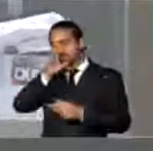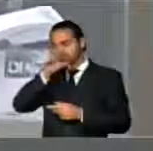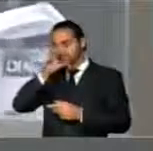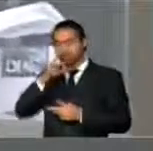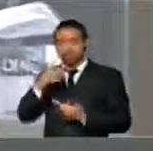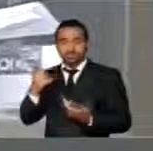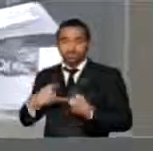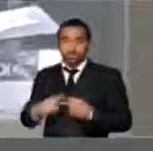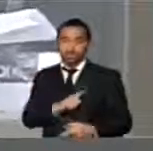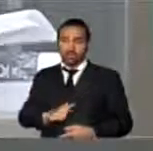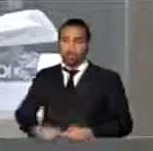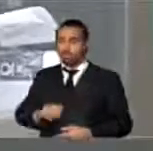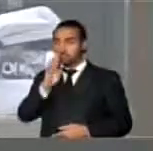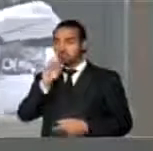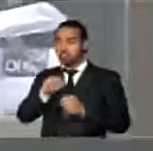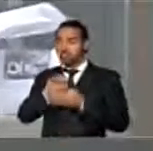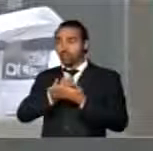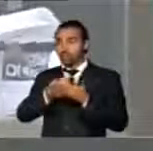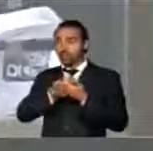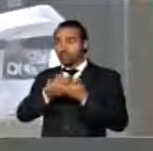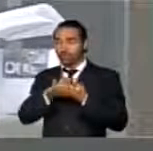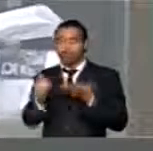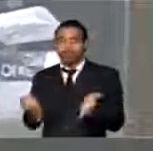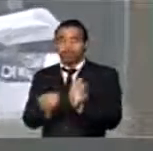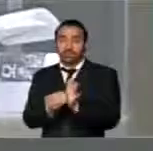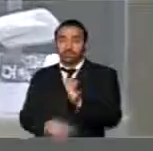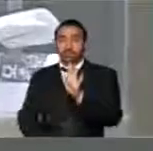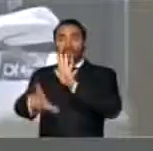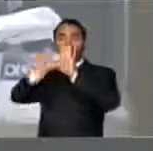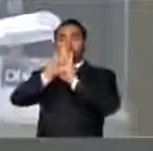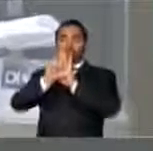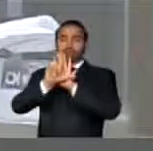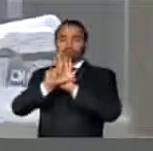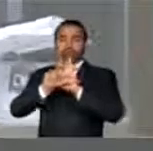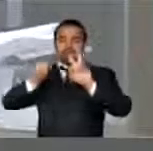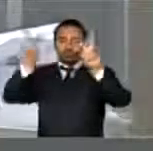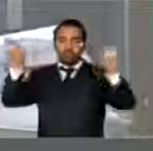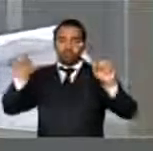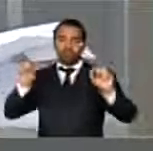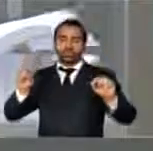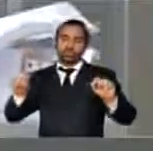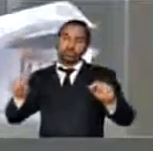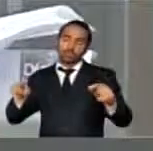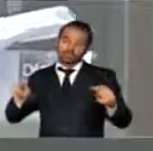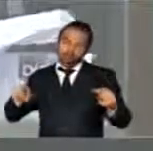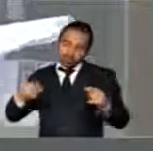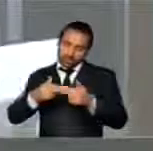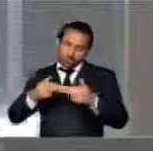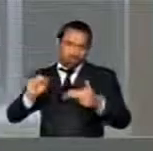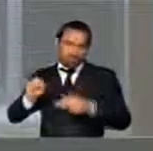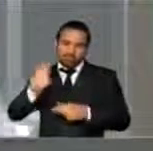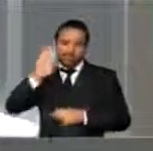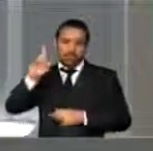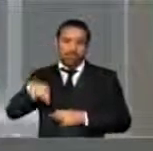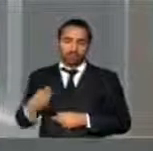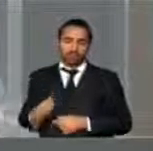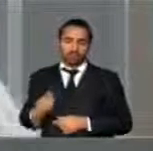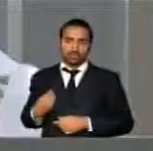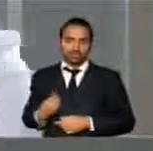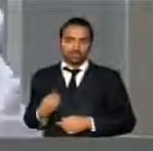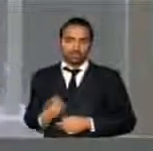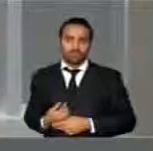de Estado, da ausência de regulação naquilo que diz respeito e que ameaça o bem jurídico maior, que é a